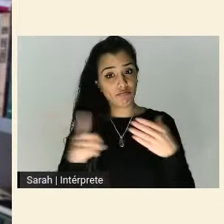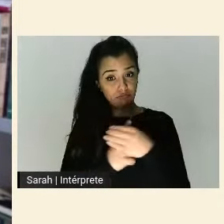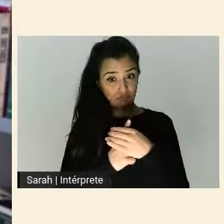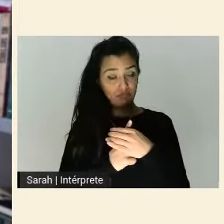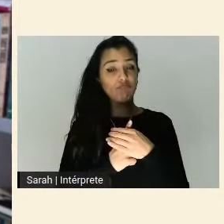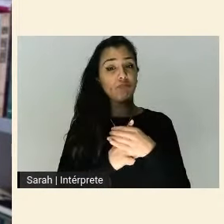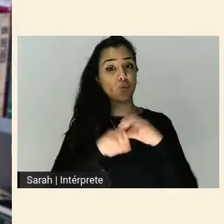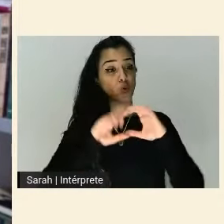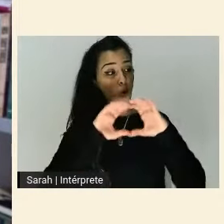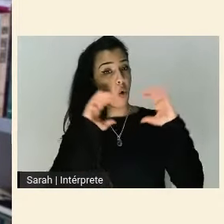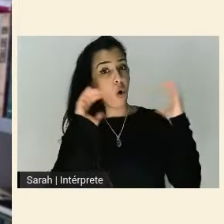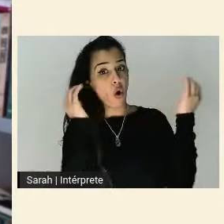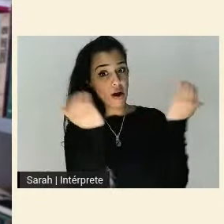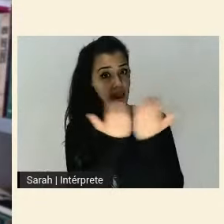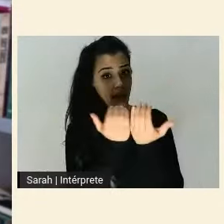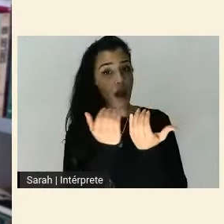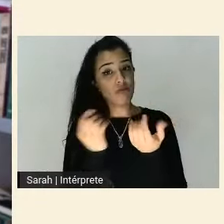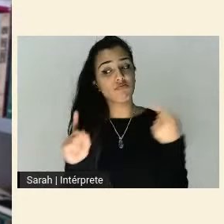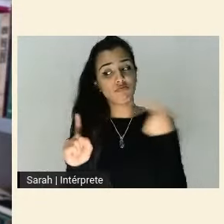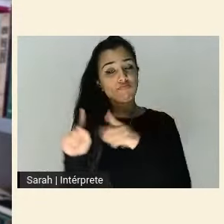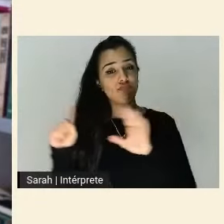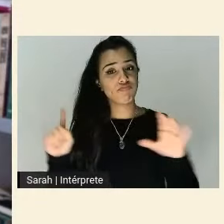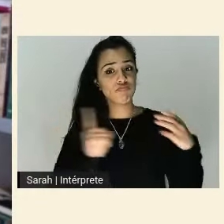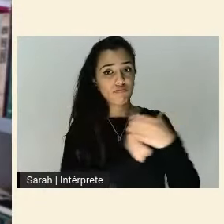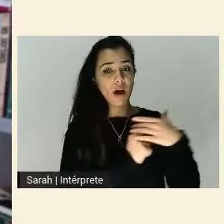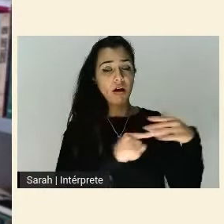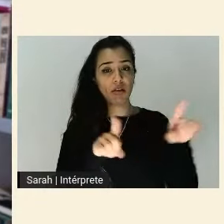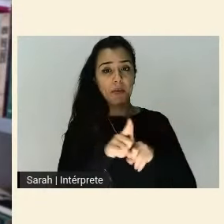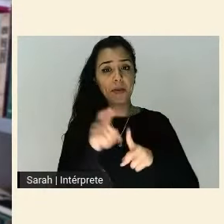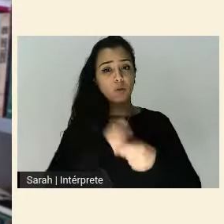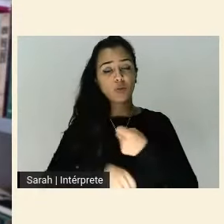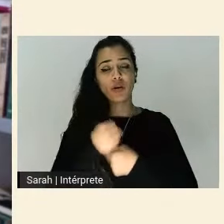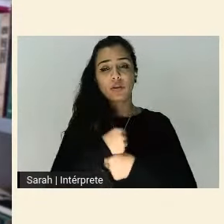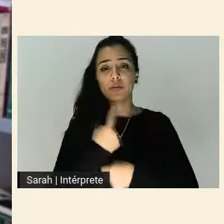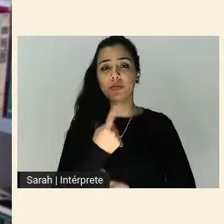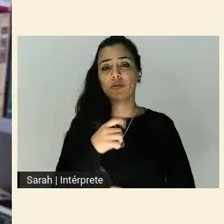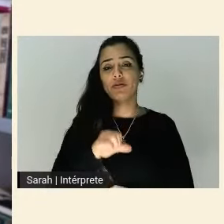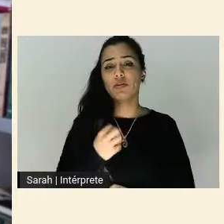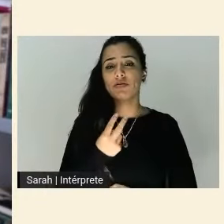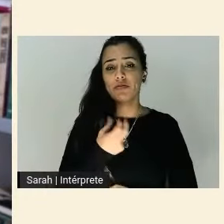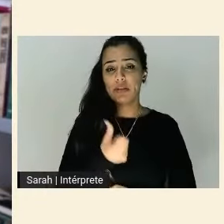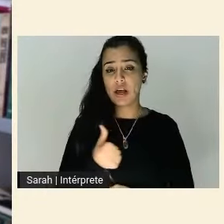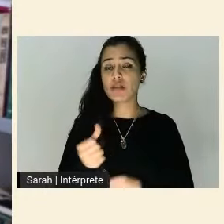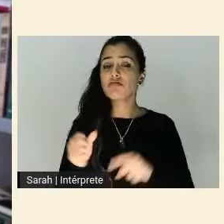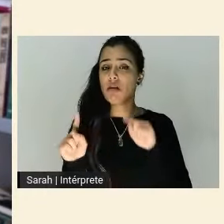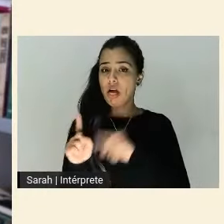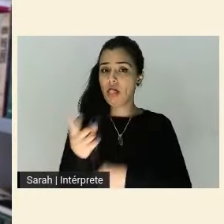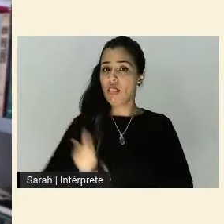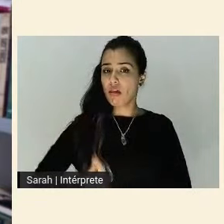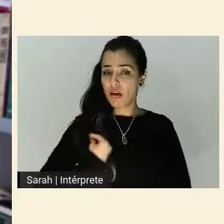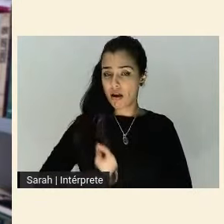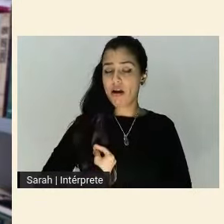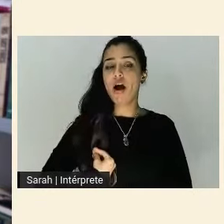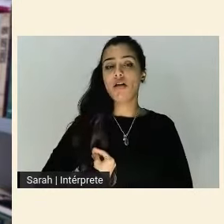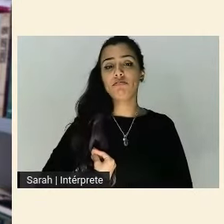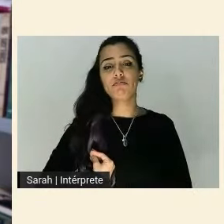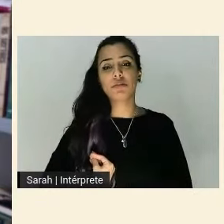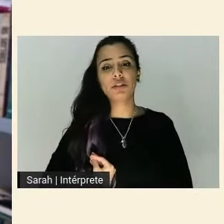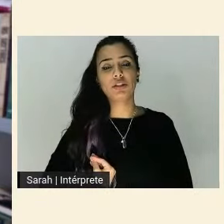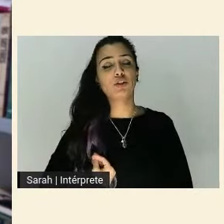do Congresso Regionalista de 1926. Joaquim Nojosa participou do Congresso na condição